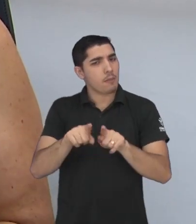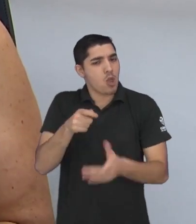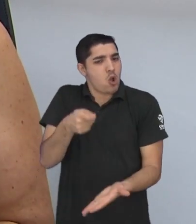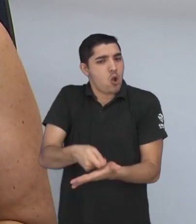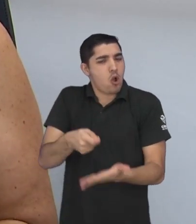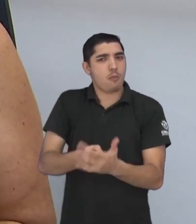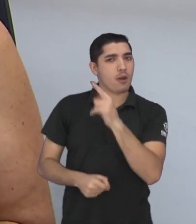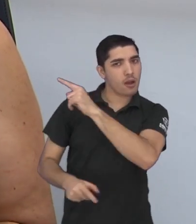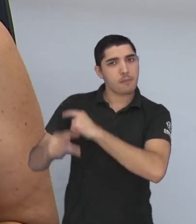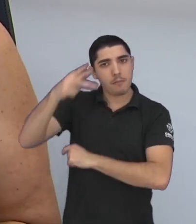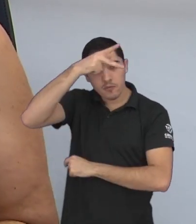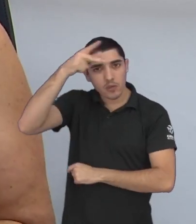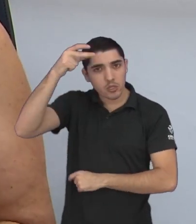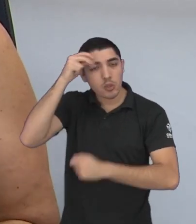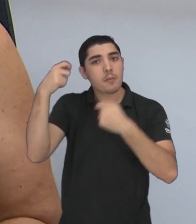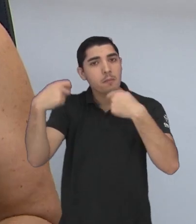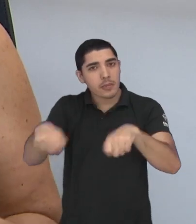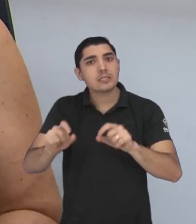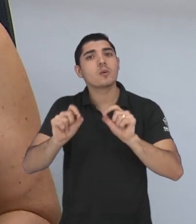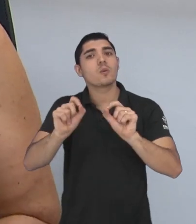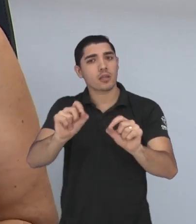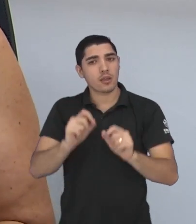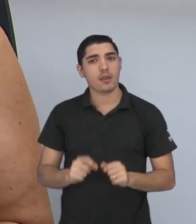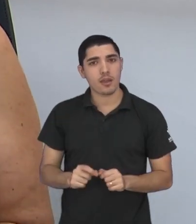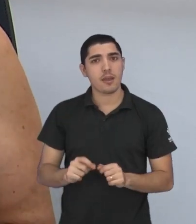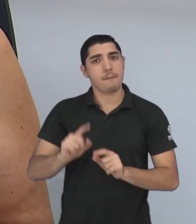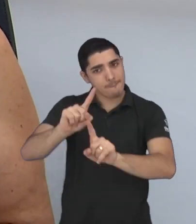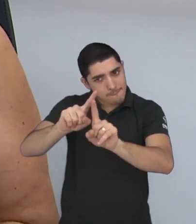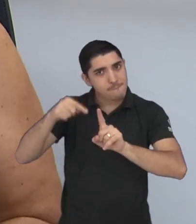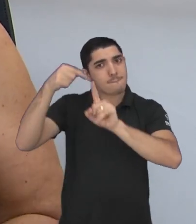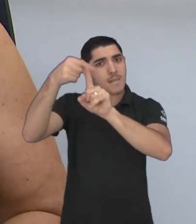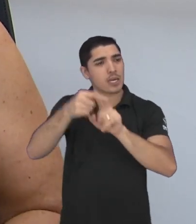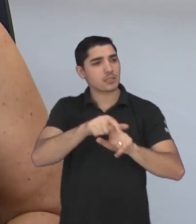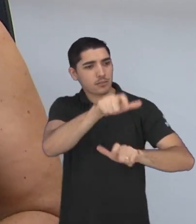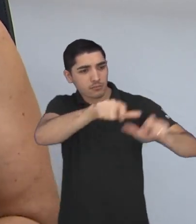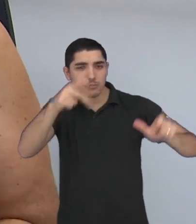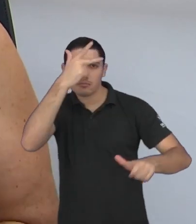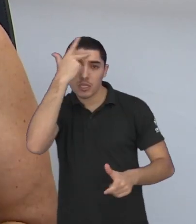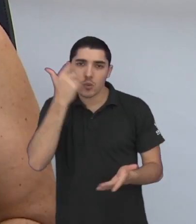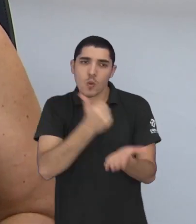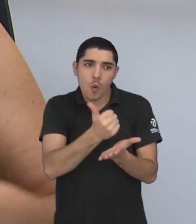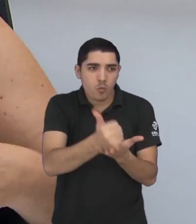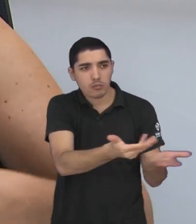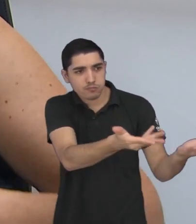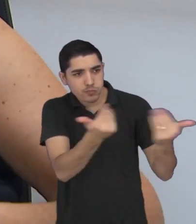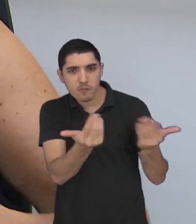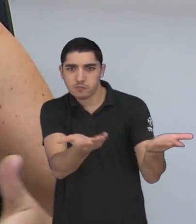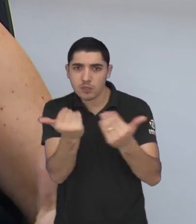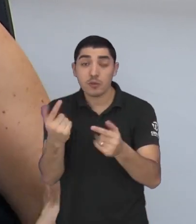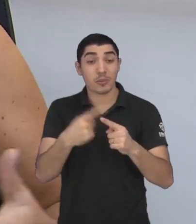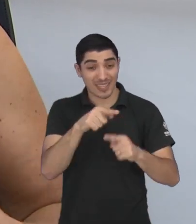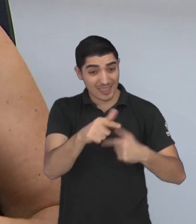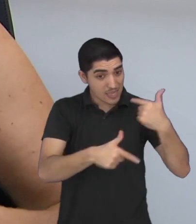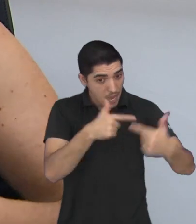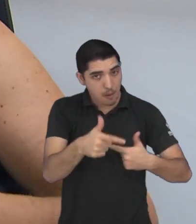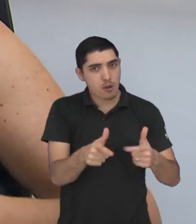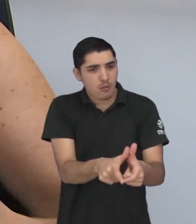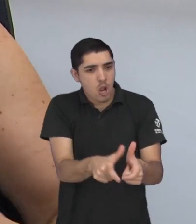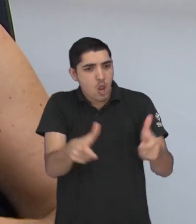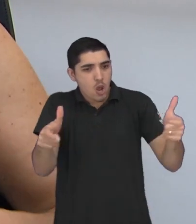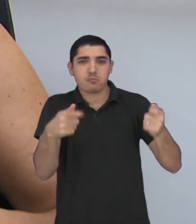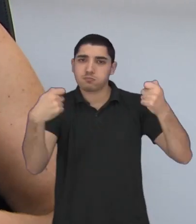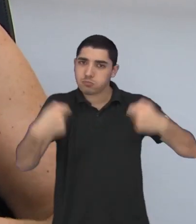como representatividade do posicionamento do legislativo joseense sobre a política externa nacional. Outro parlamentar a usar o